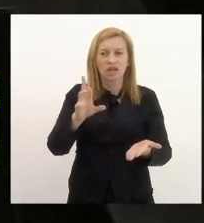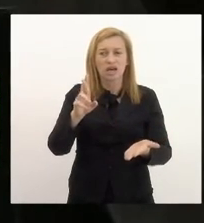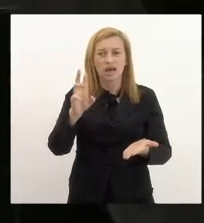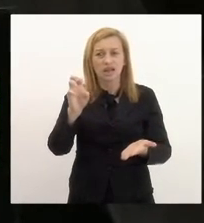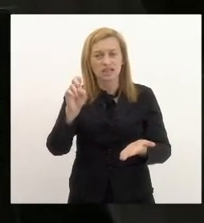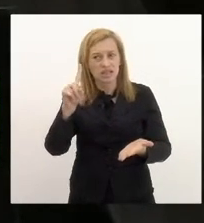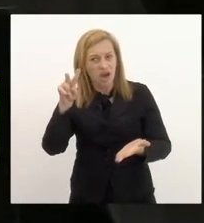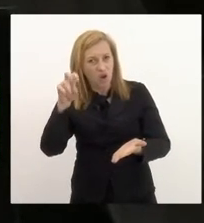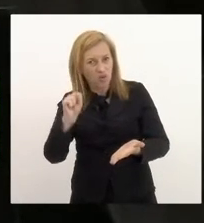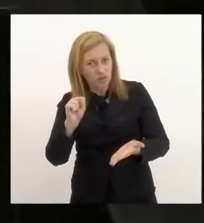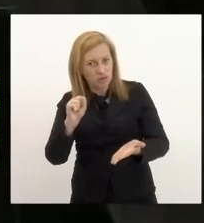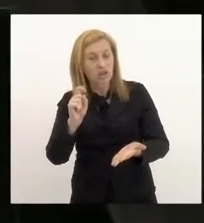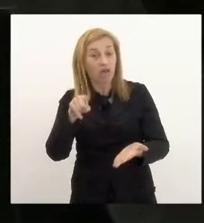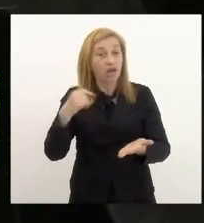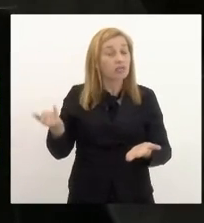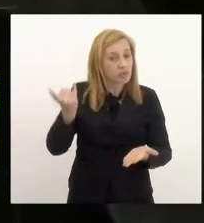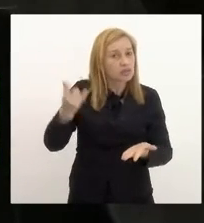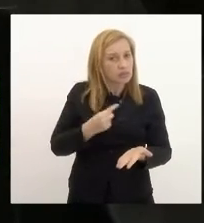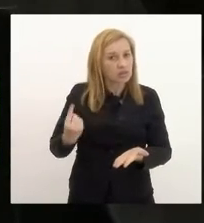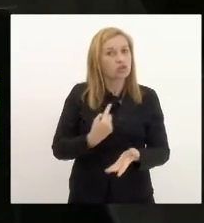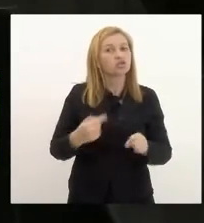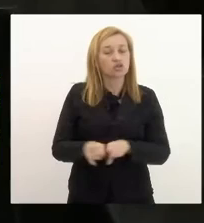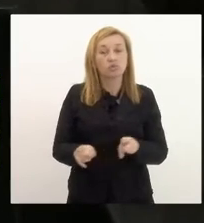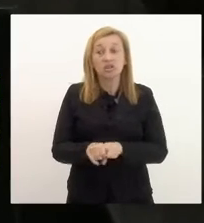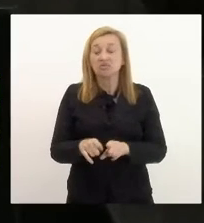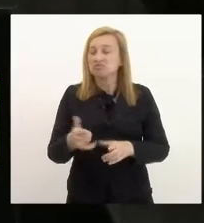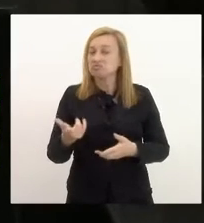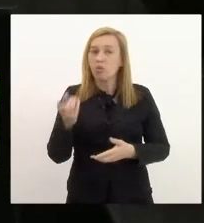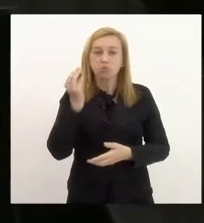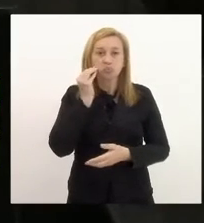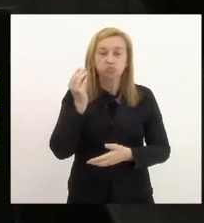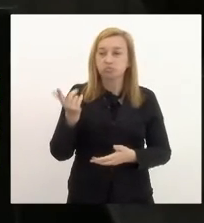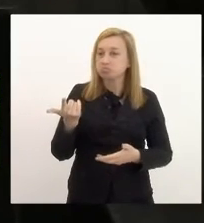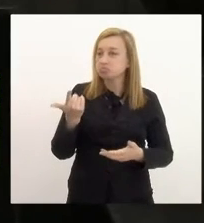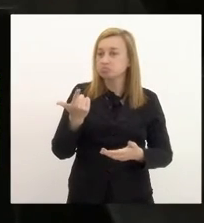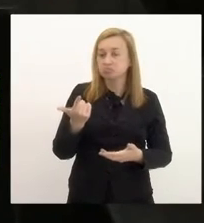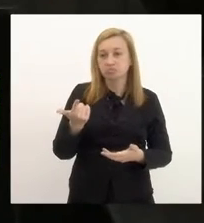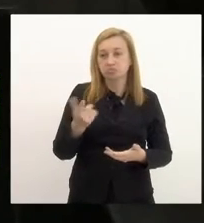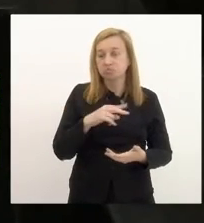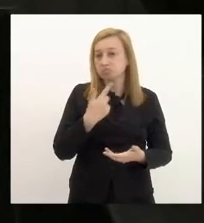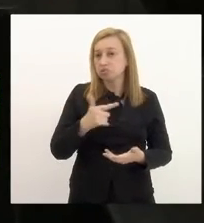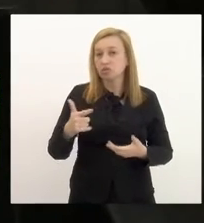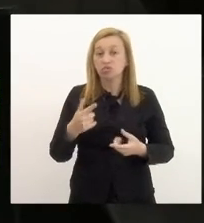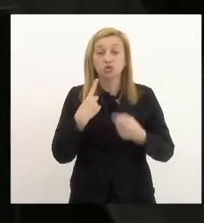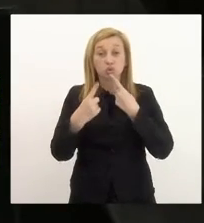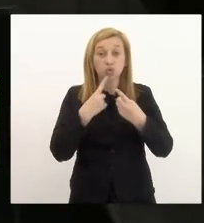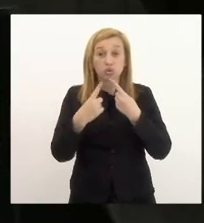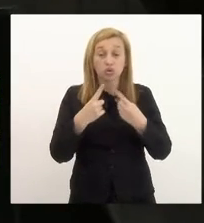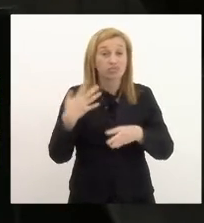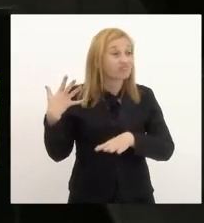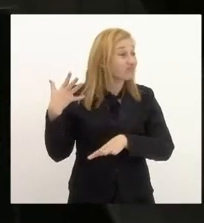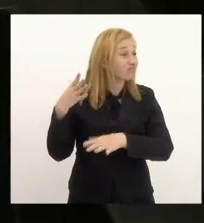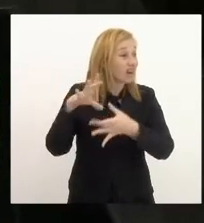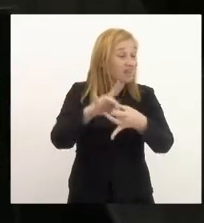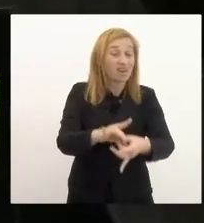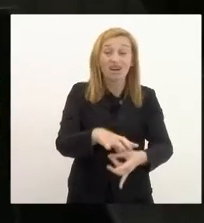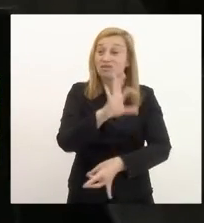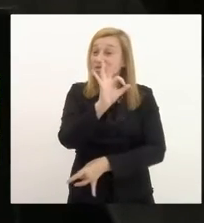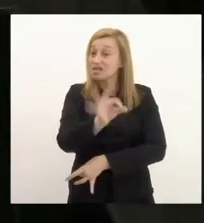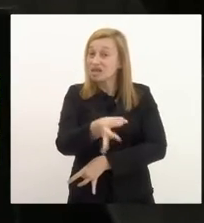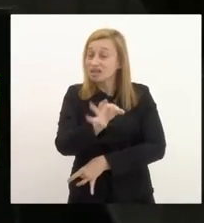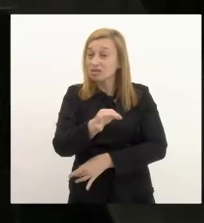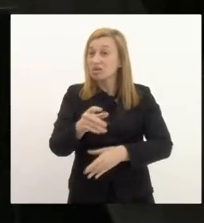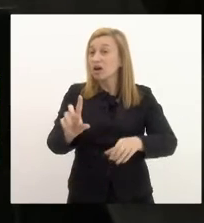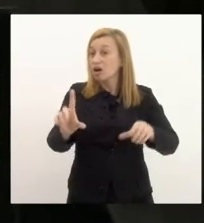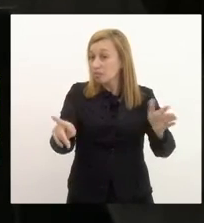e sobretudo o campo da saúde é muito importante para nós a gente não teve a oportunidade de Renata até agora de de batelo e ele está diretamente vinculado